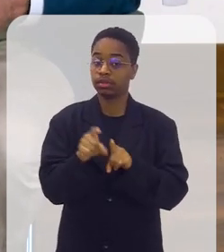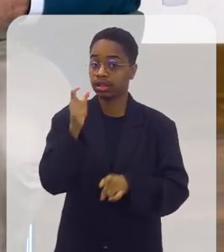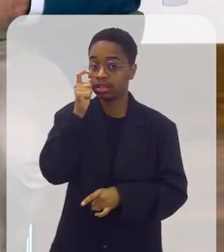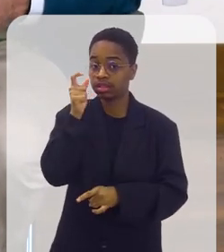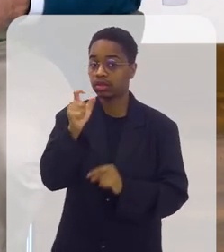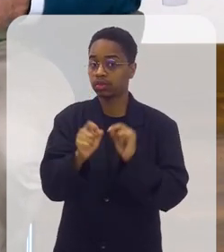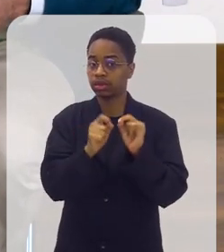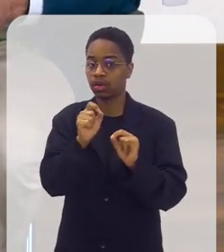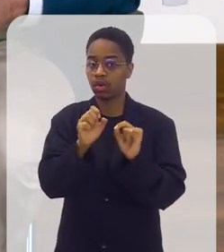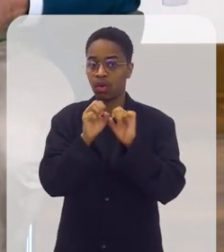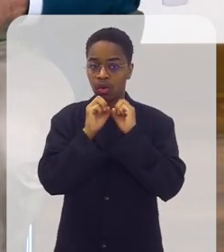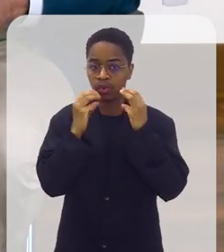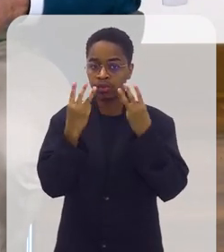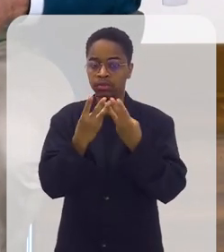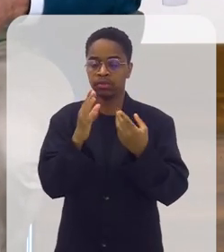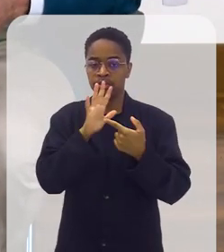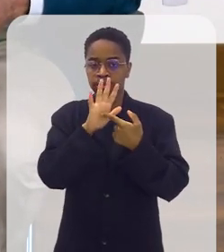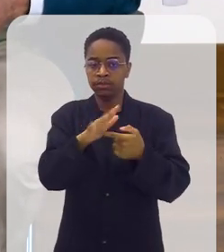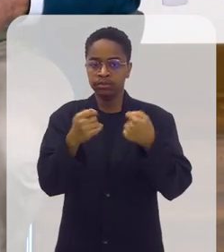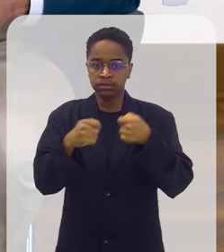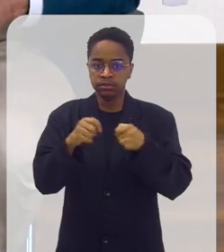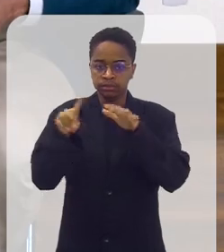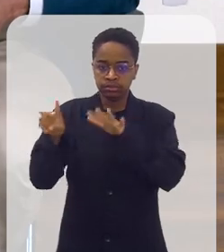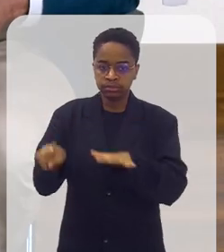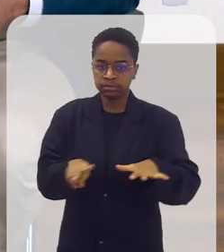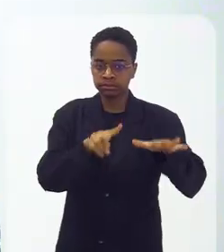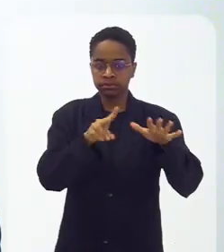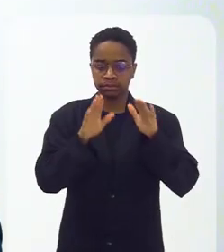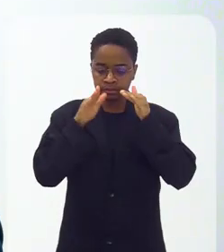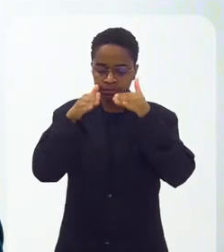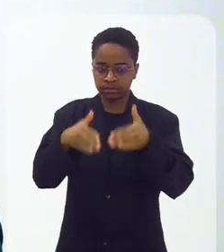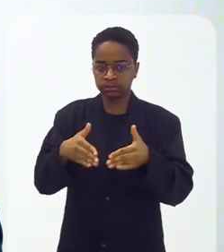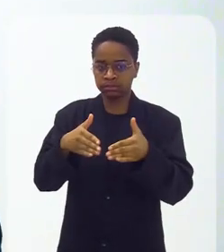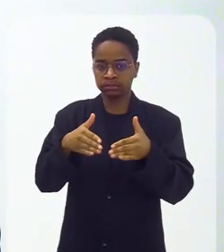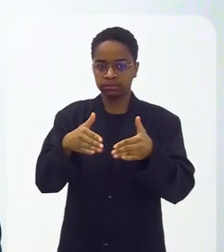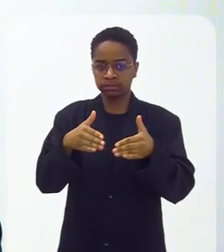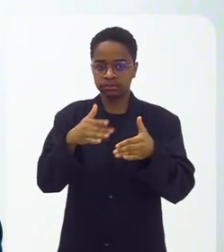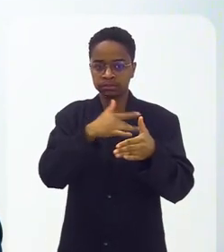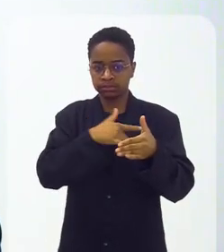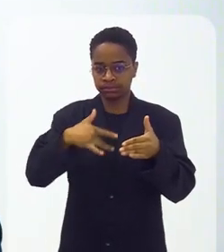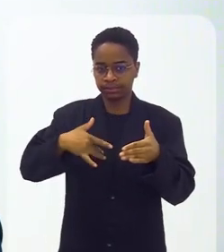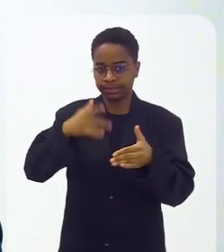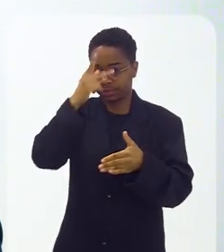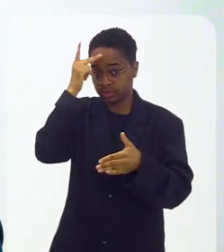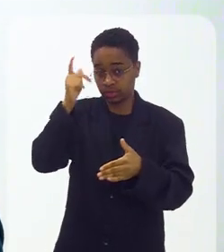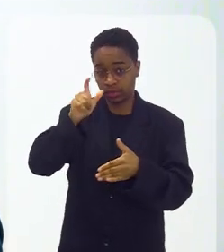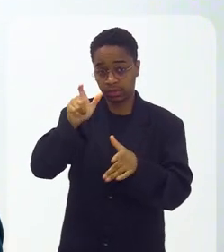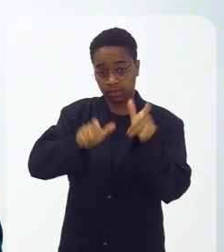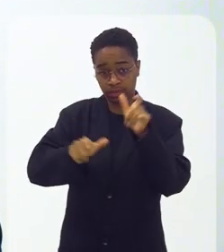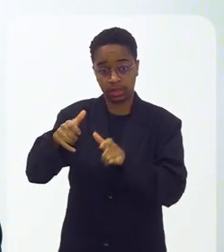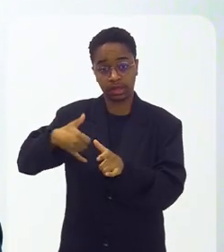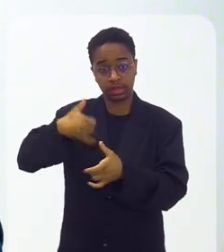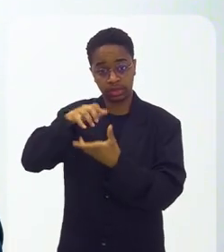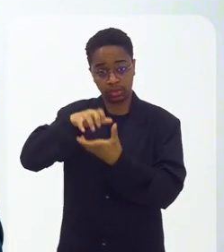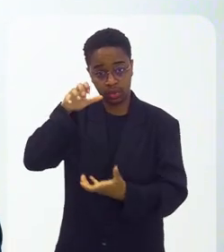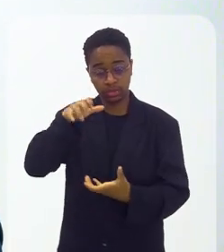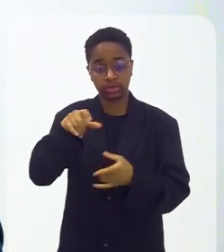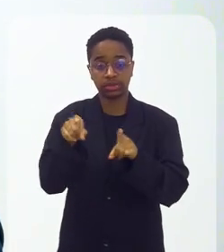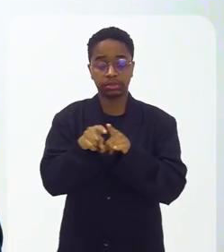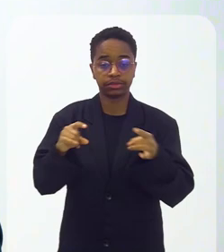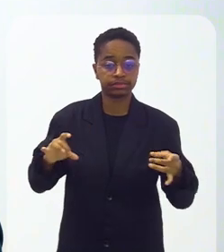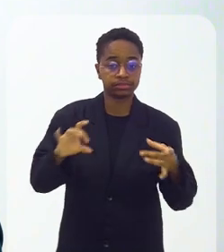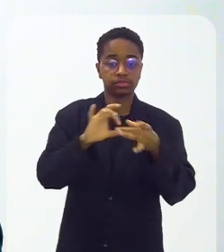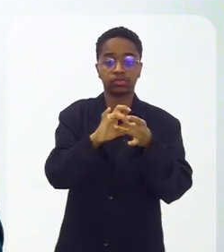que essa determinação da ONU, de nós termos uma semana da condição saudável da pessoa idosa, ela vem